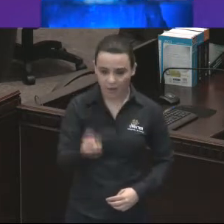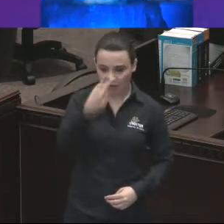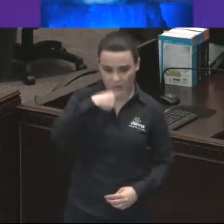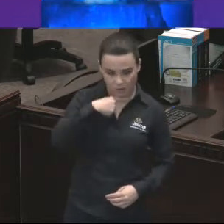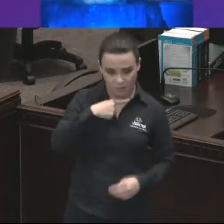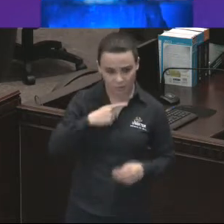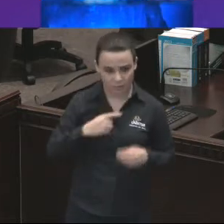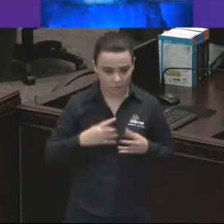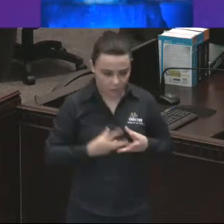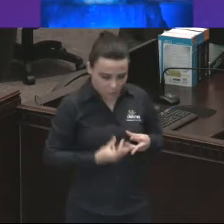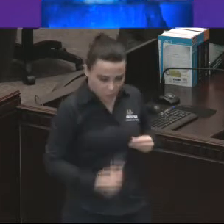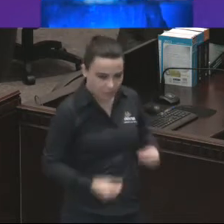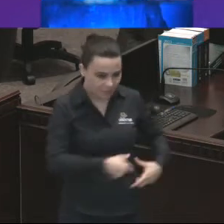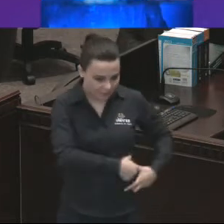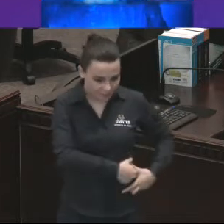metabolizado no fígado.